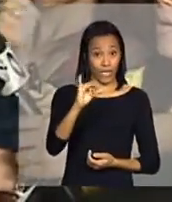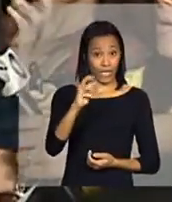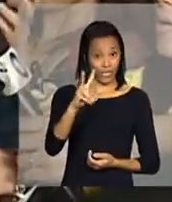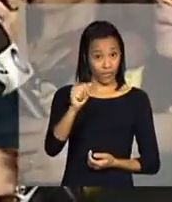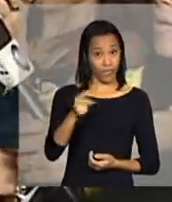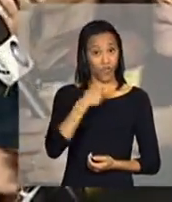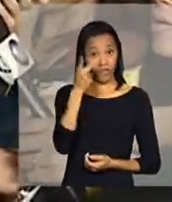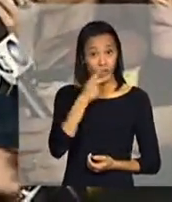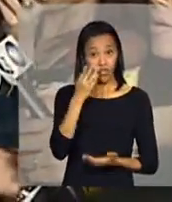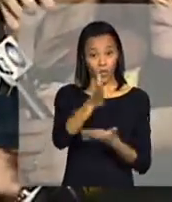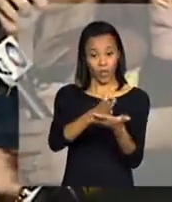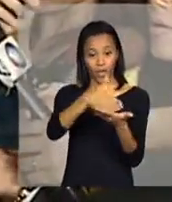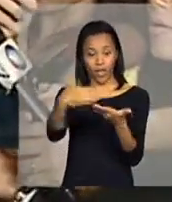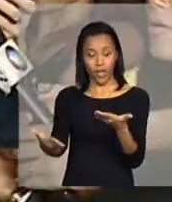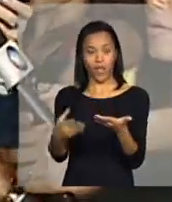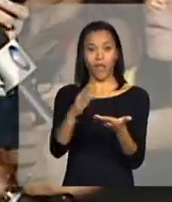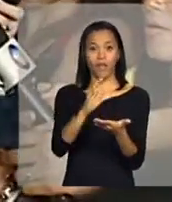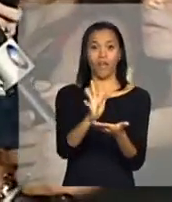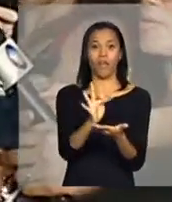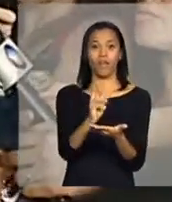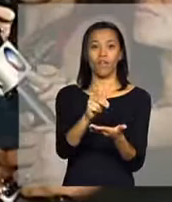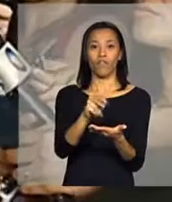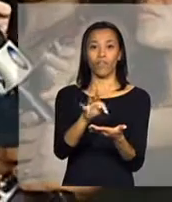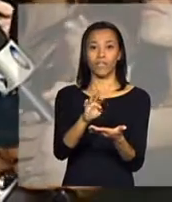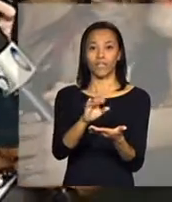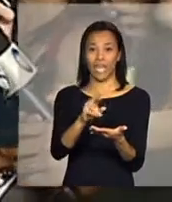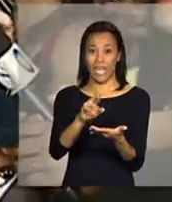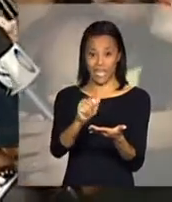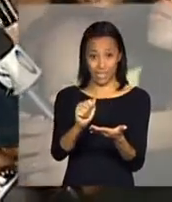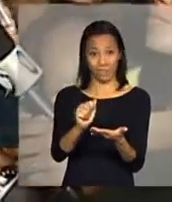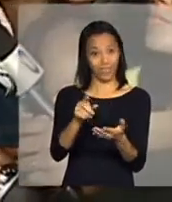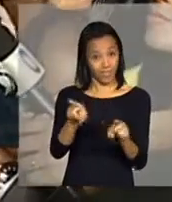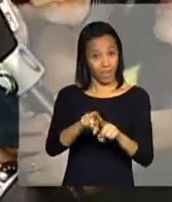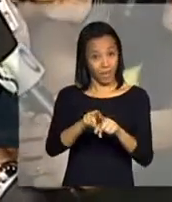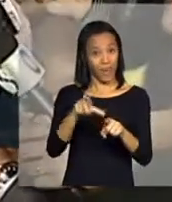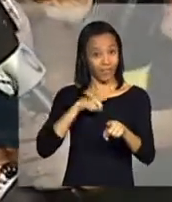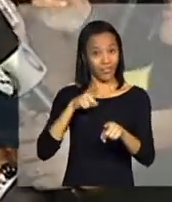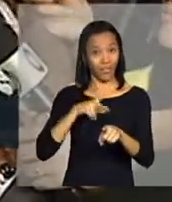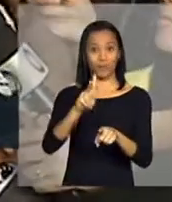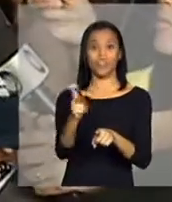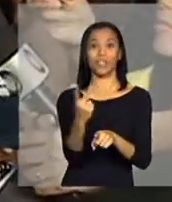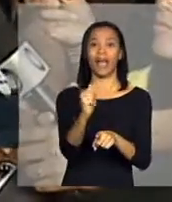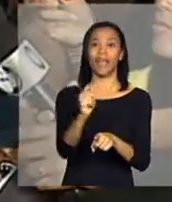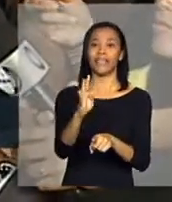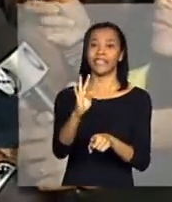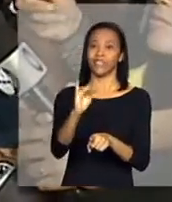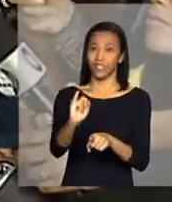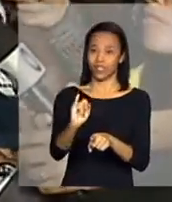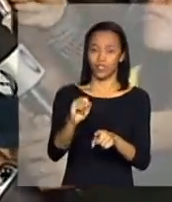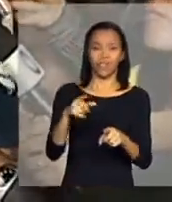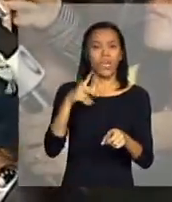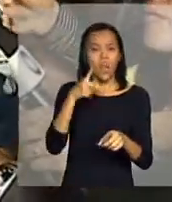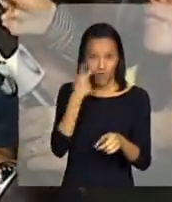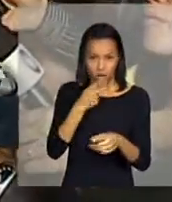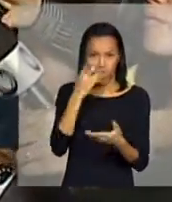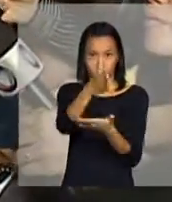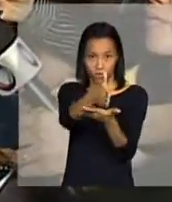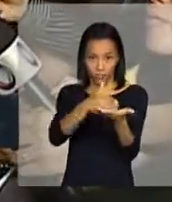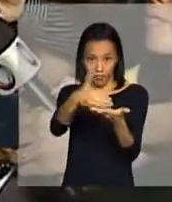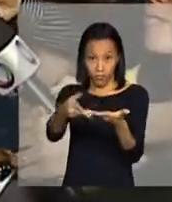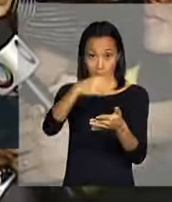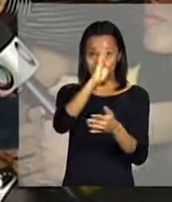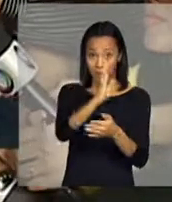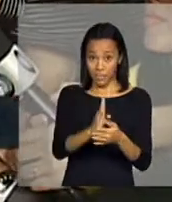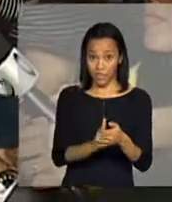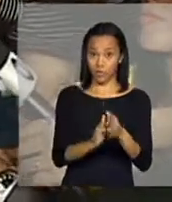todo. Não, não é que a fronteira da Bolívia também tem a questão dos haitianos, foi para lá que eu fui. Mas eu tratei na Bolívia da questão das fronteiras, nós temos